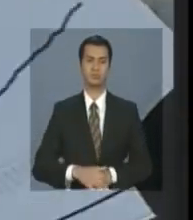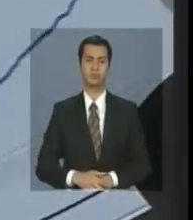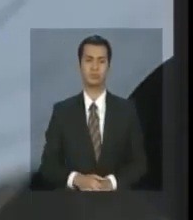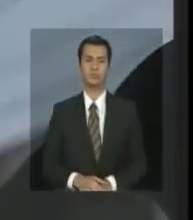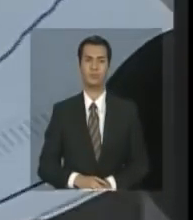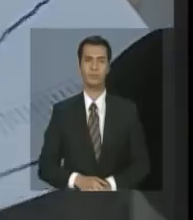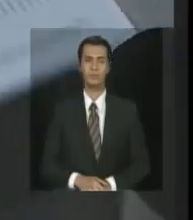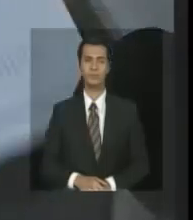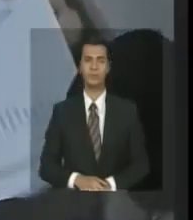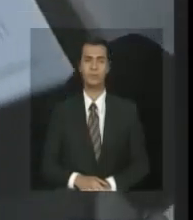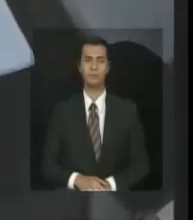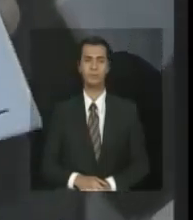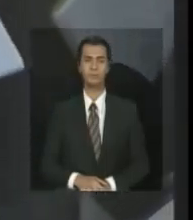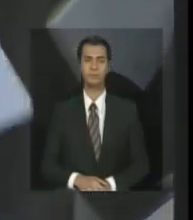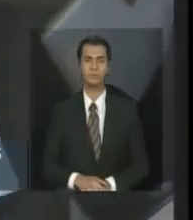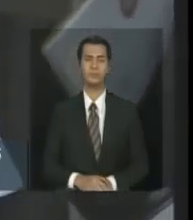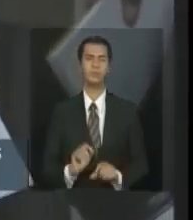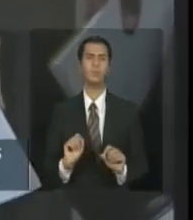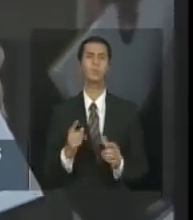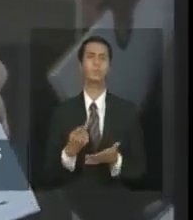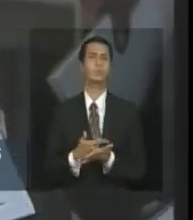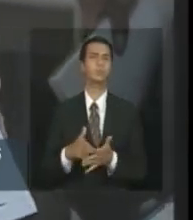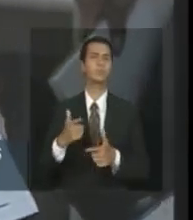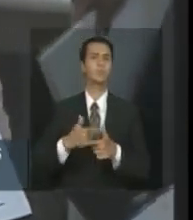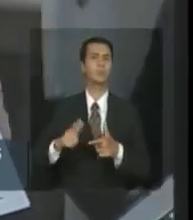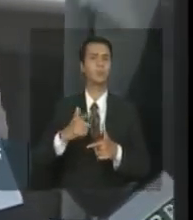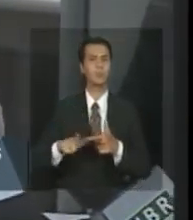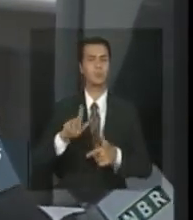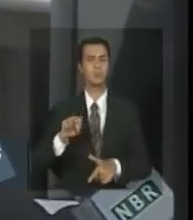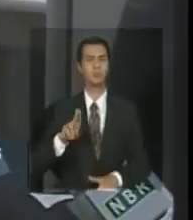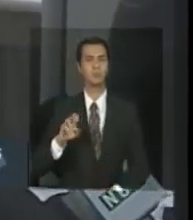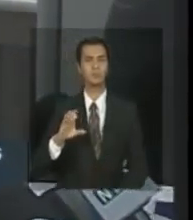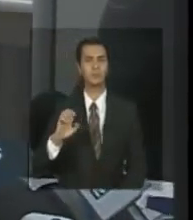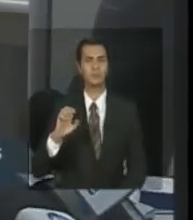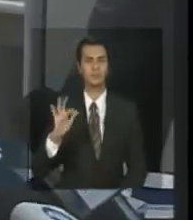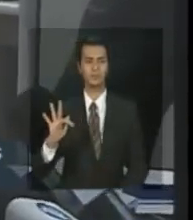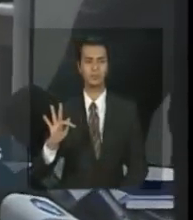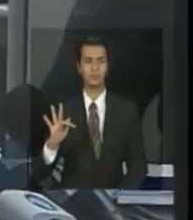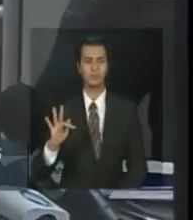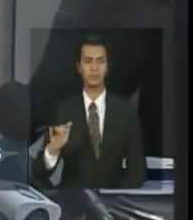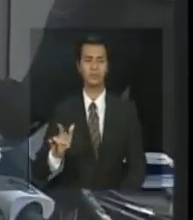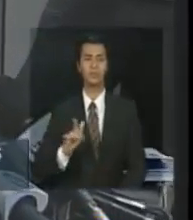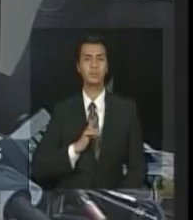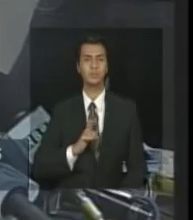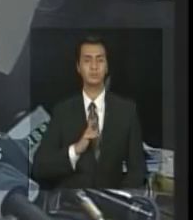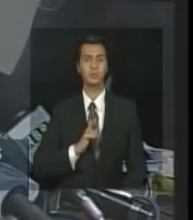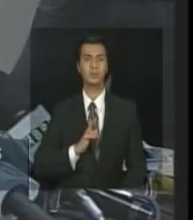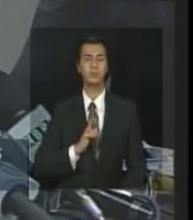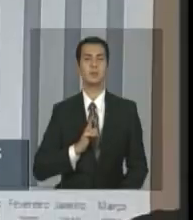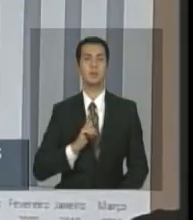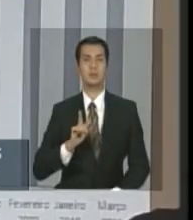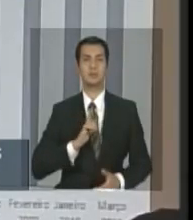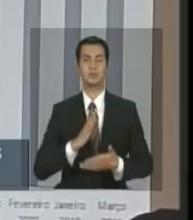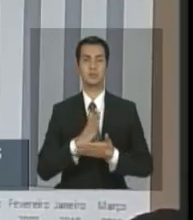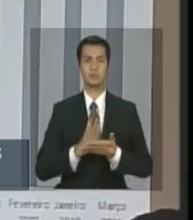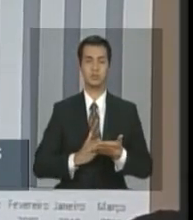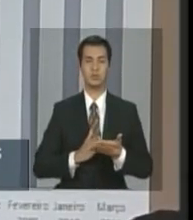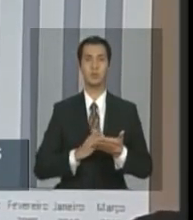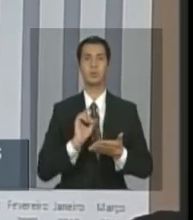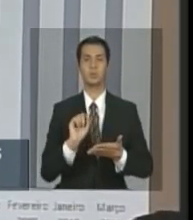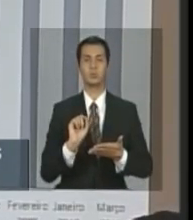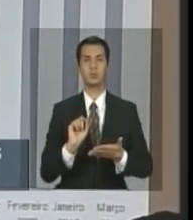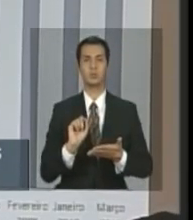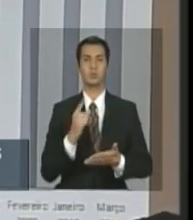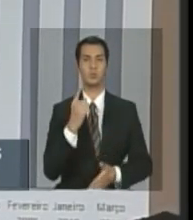foi o problema da forma como a Unicef trabalhou os dados? Ela pegou um recorte de 1/4 do salário mínimo. Então, ela pega jovens que